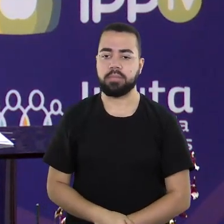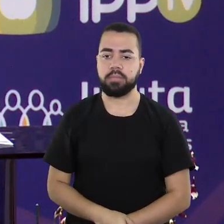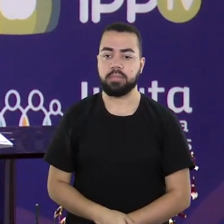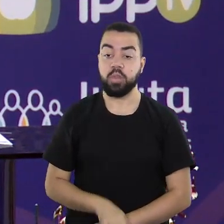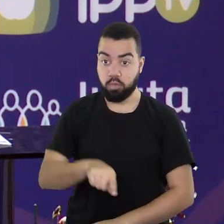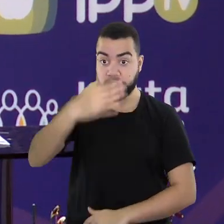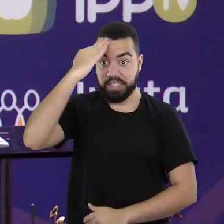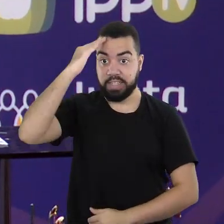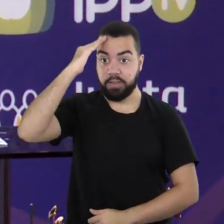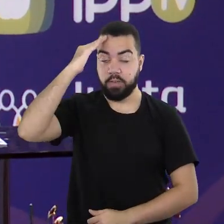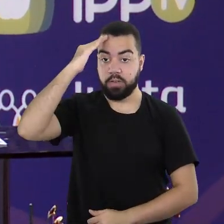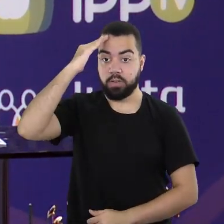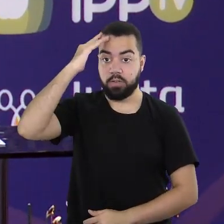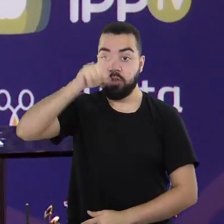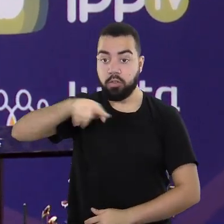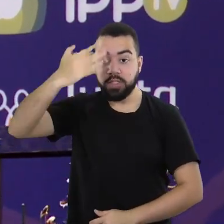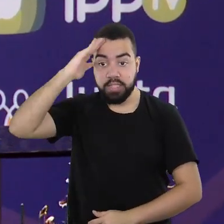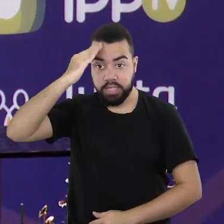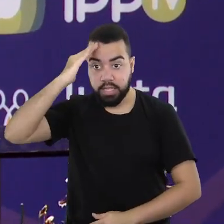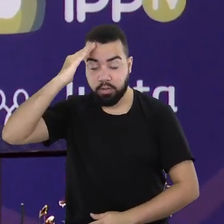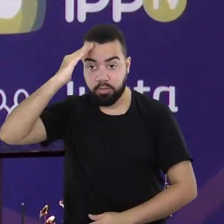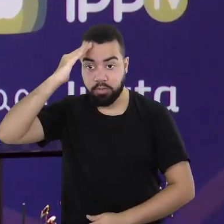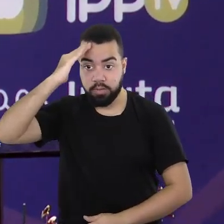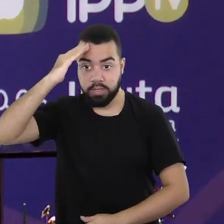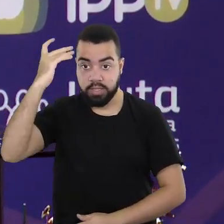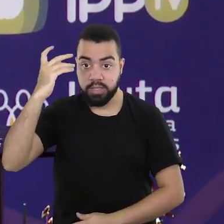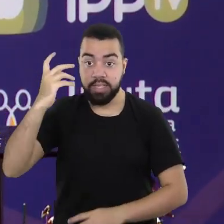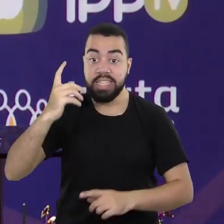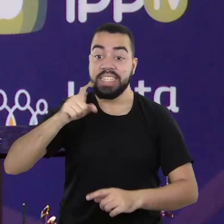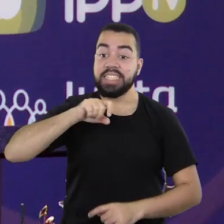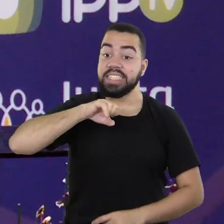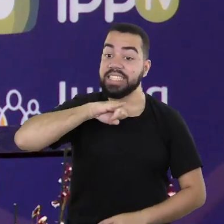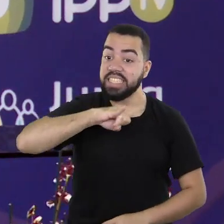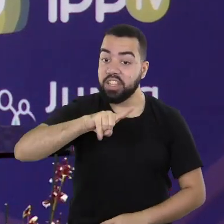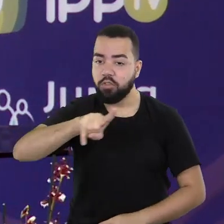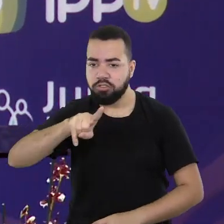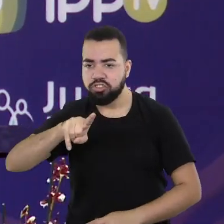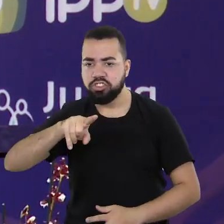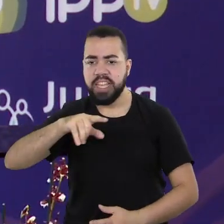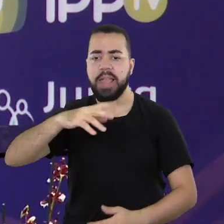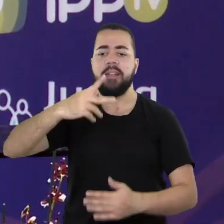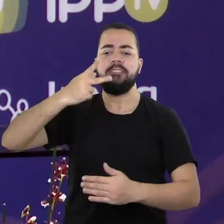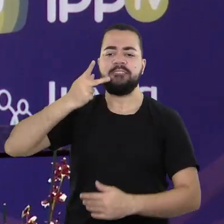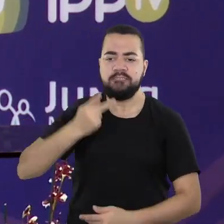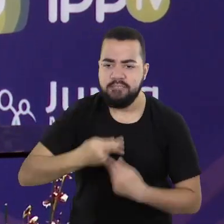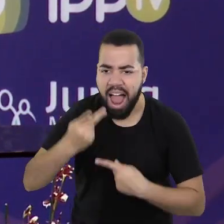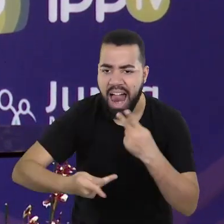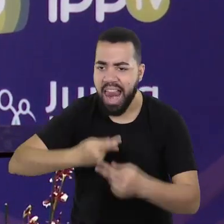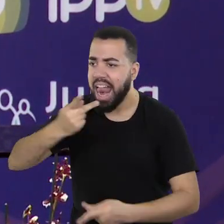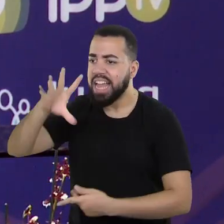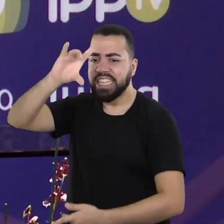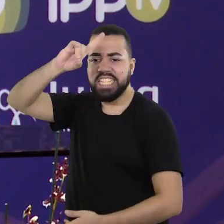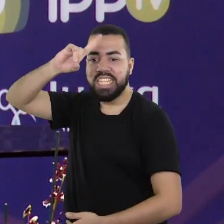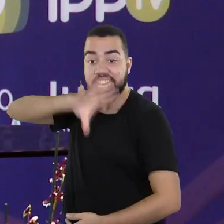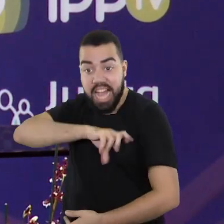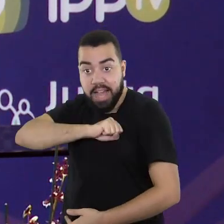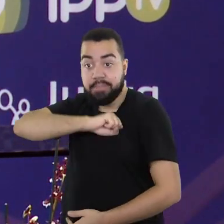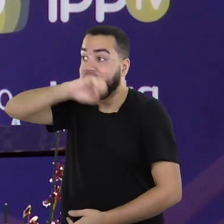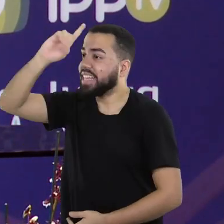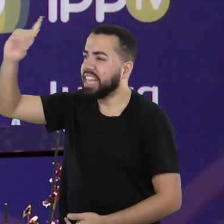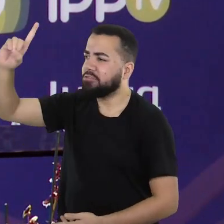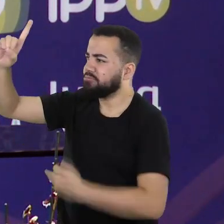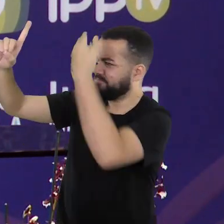Vocês estão entendendo o que eu estou dizendo? Se você diz que ama a Deus que não vê, como é